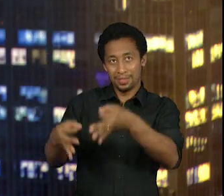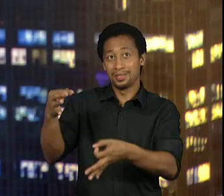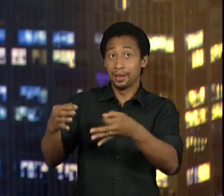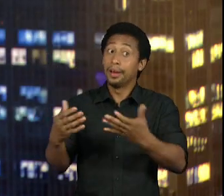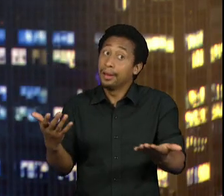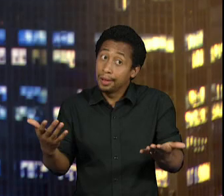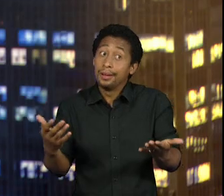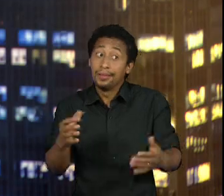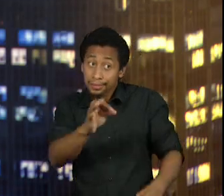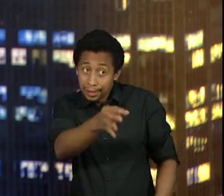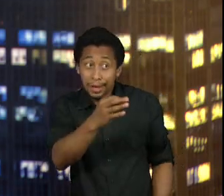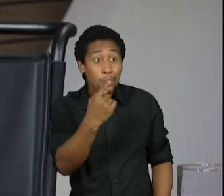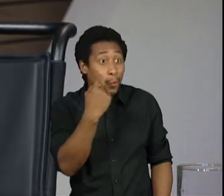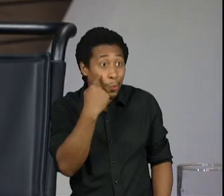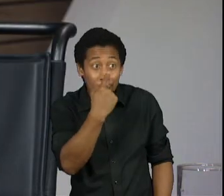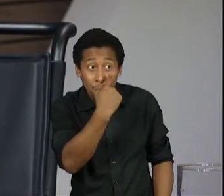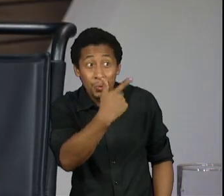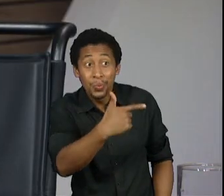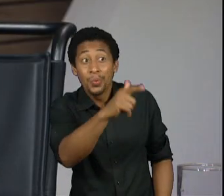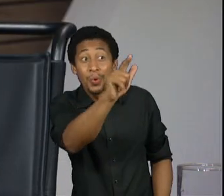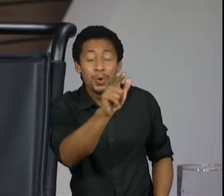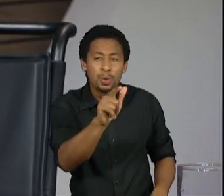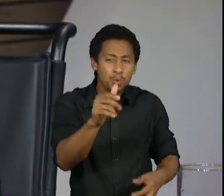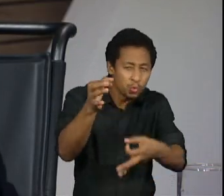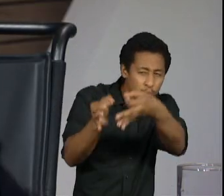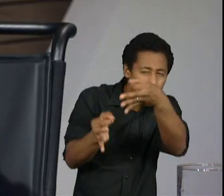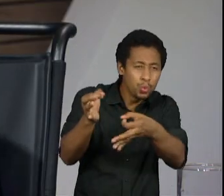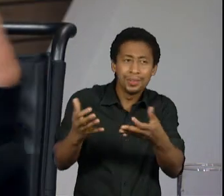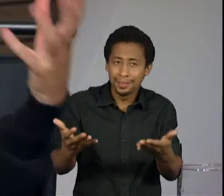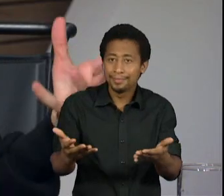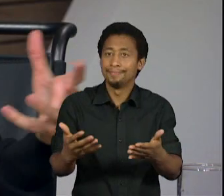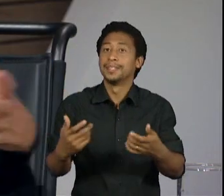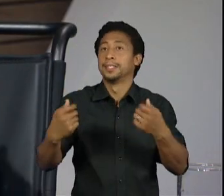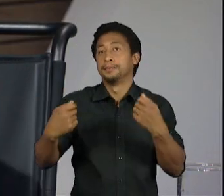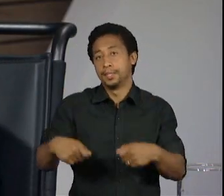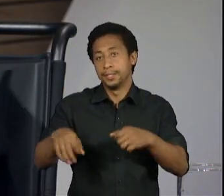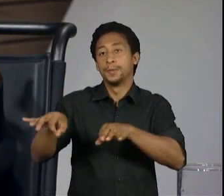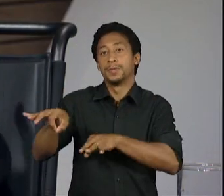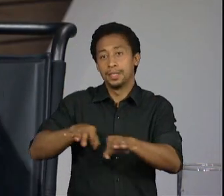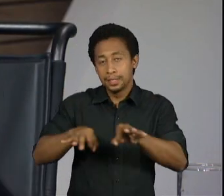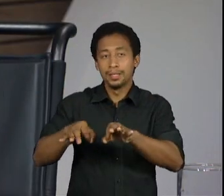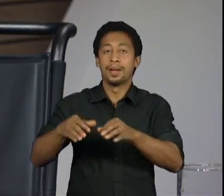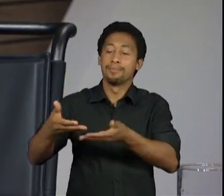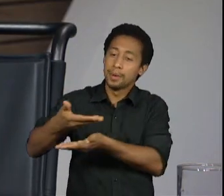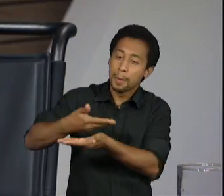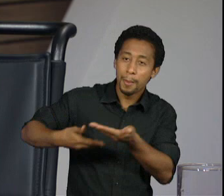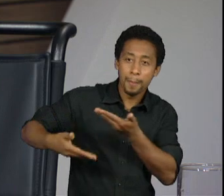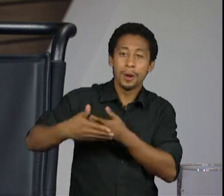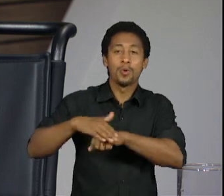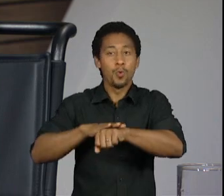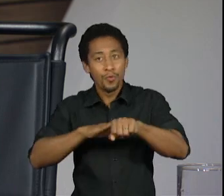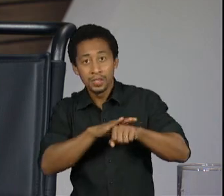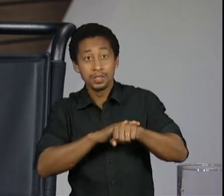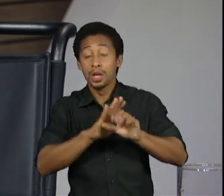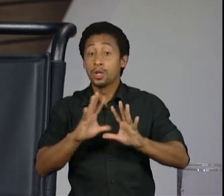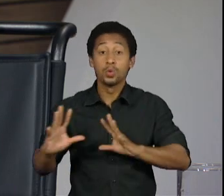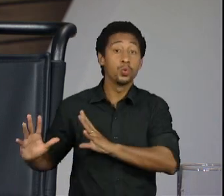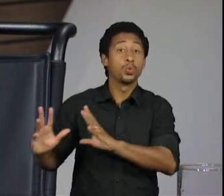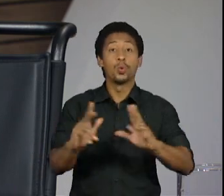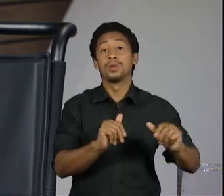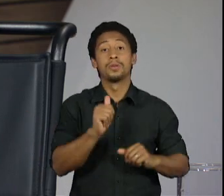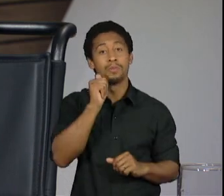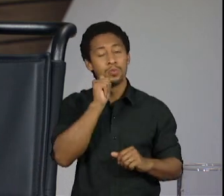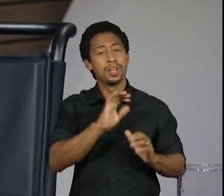né? Isso. E a gente precisa se organizar, né? Sim. A gente precisa falar sobre isso, se organizar, fazer isso juntas. Nenhuma